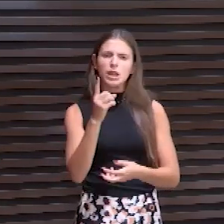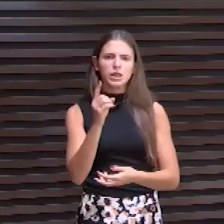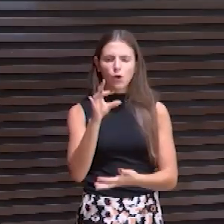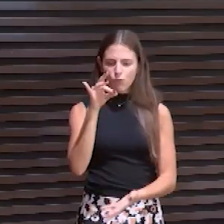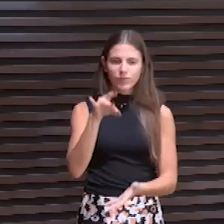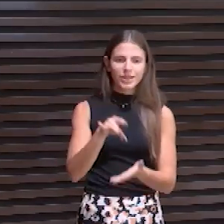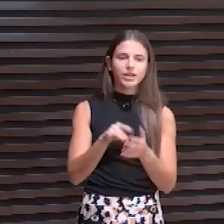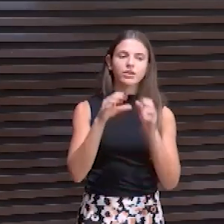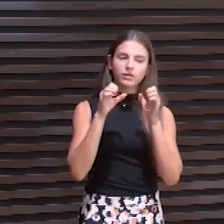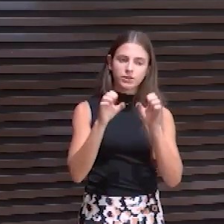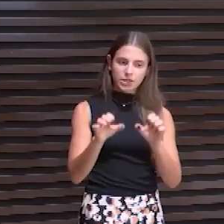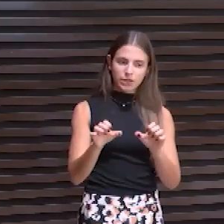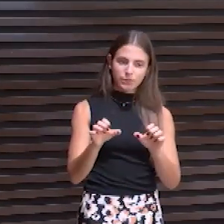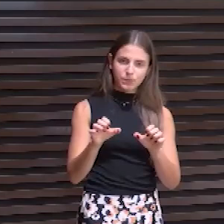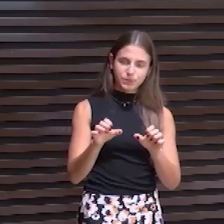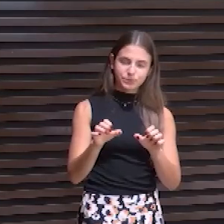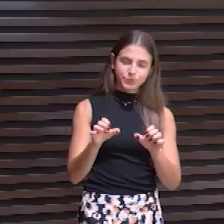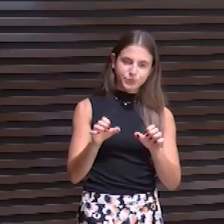verdadeiro evangelho.